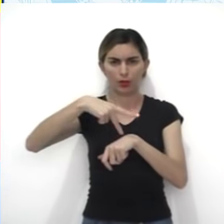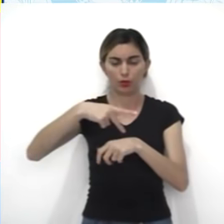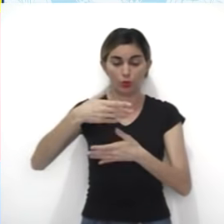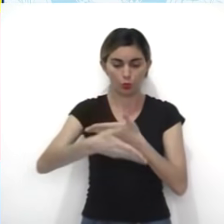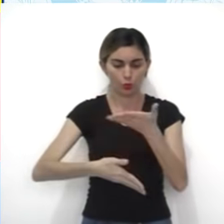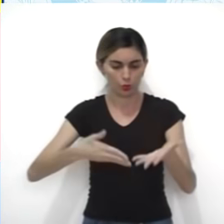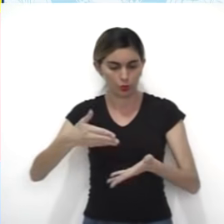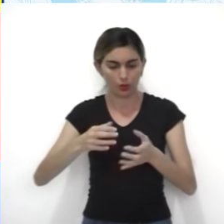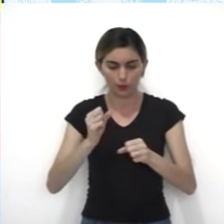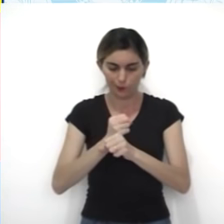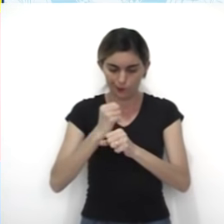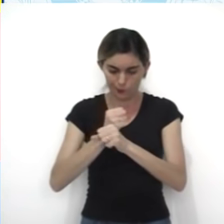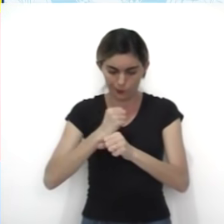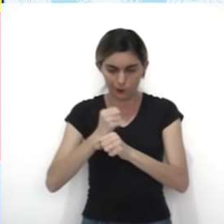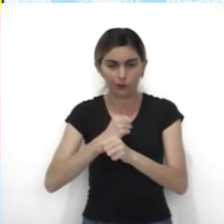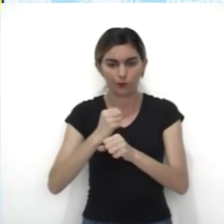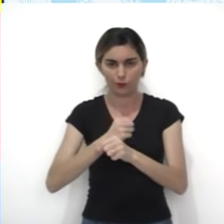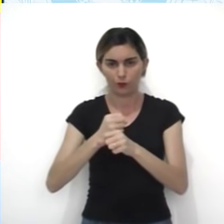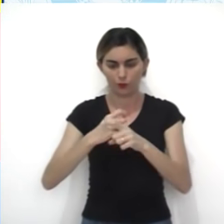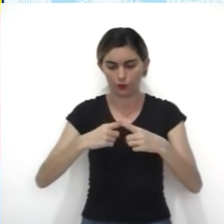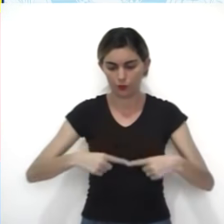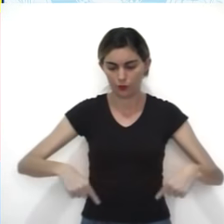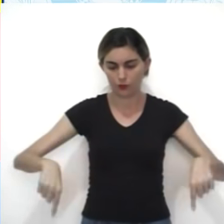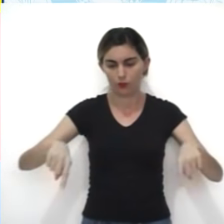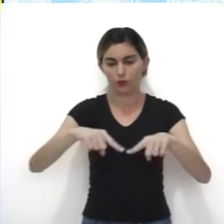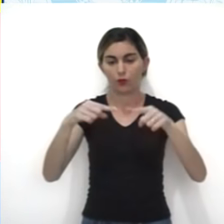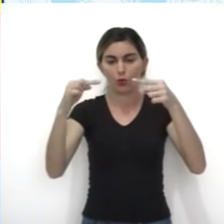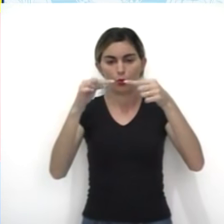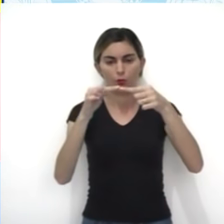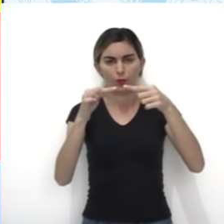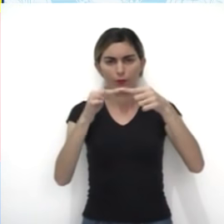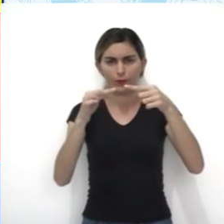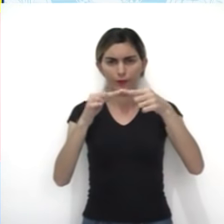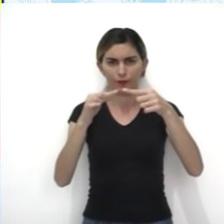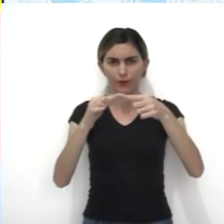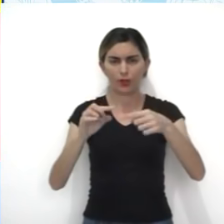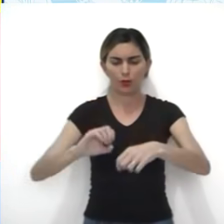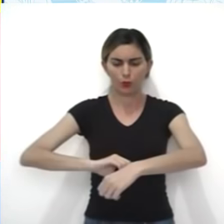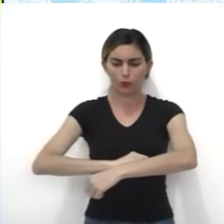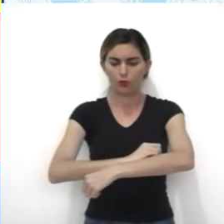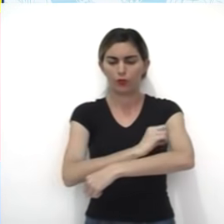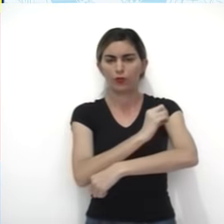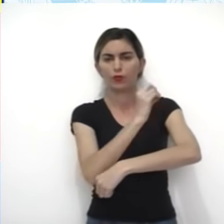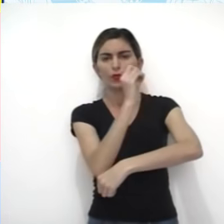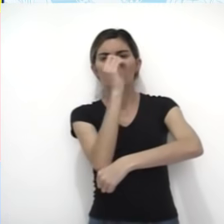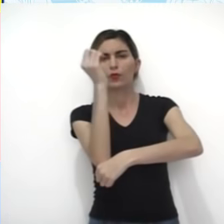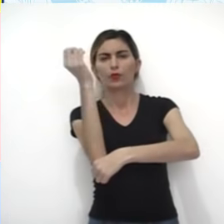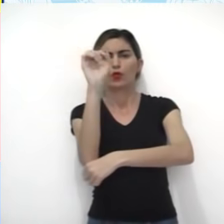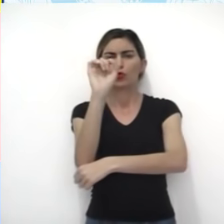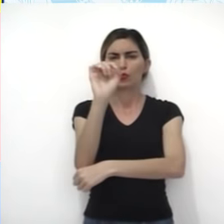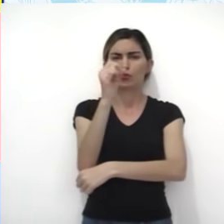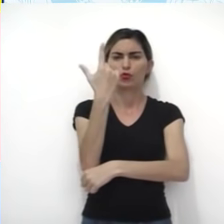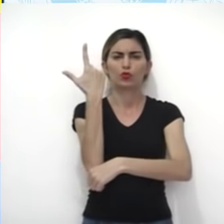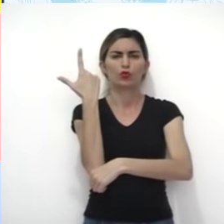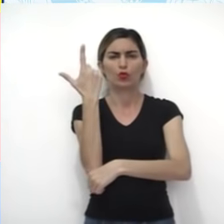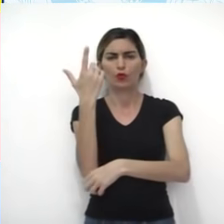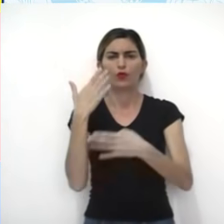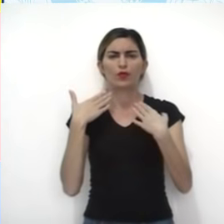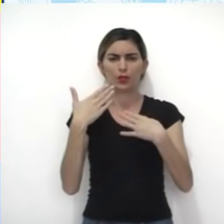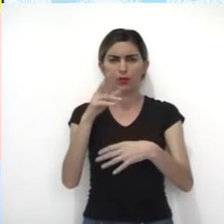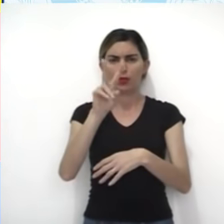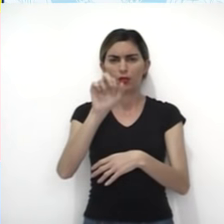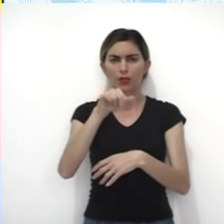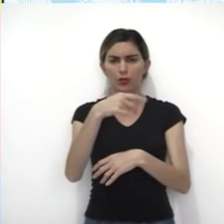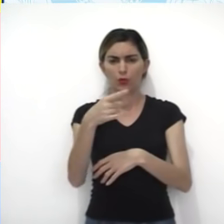foi cuidadosamente construído de modo que se alinhasse com o nascer do sol no solstício de verão